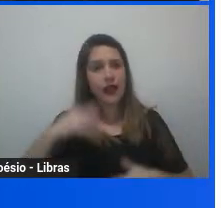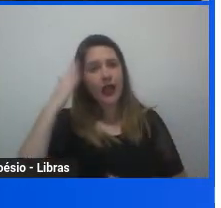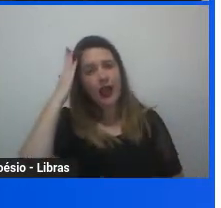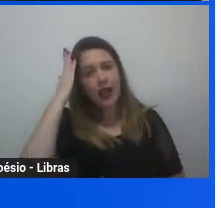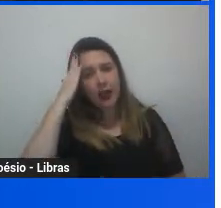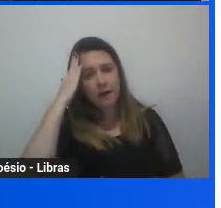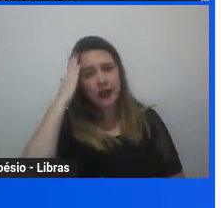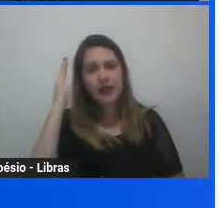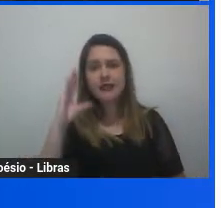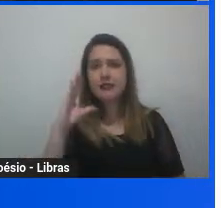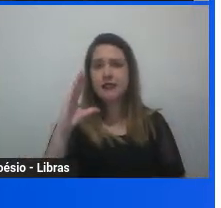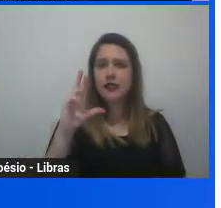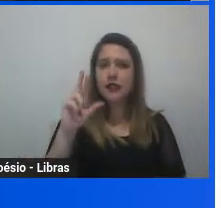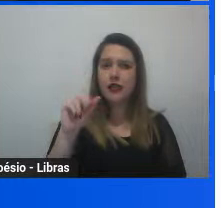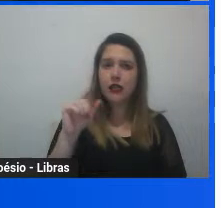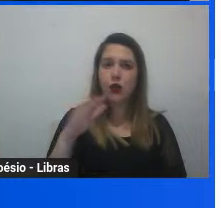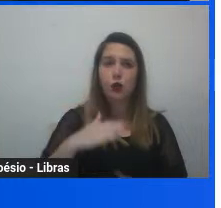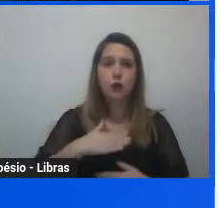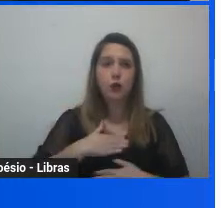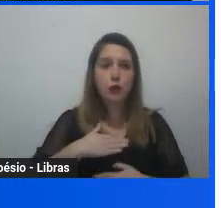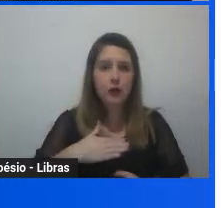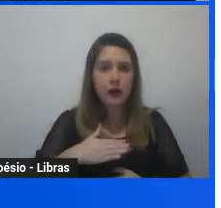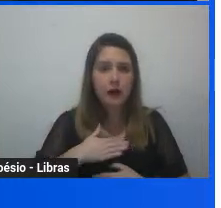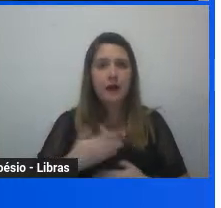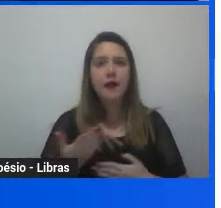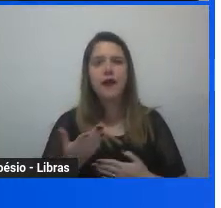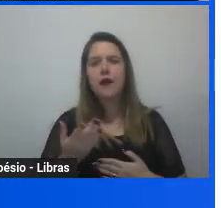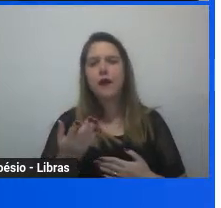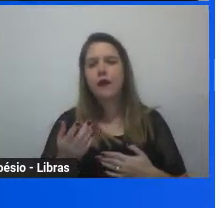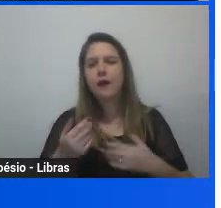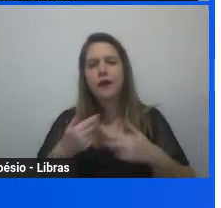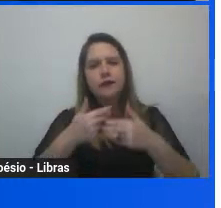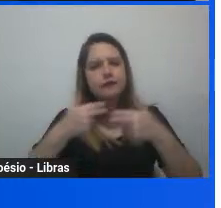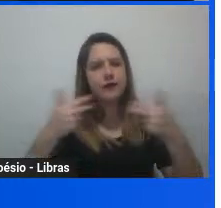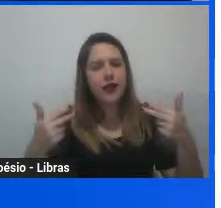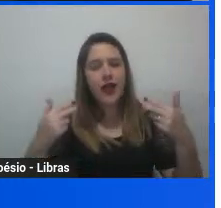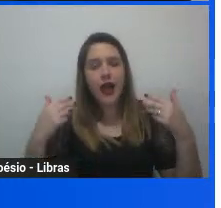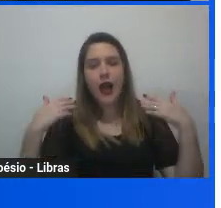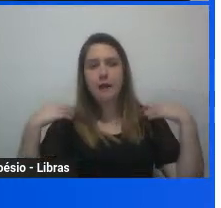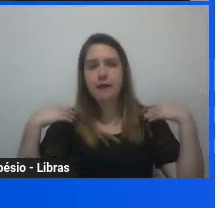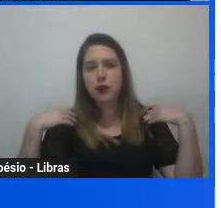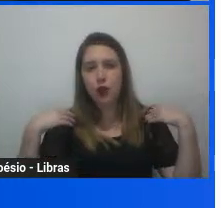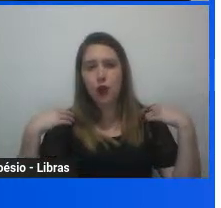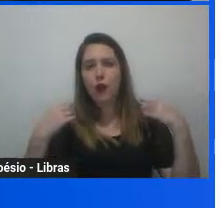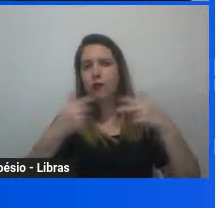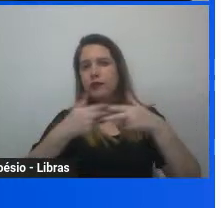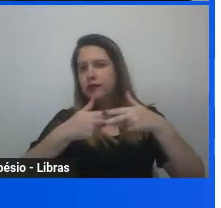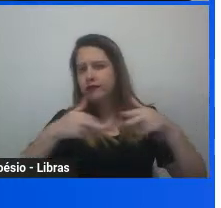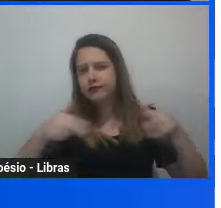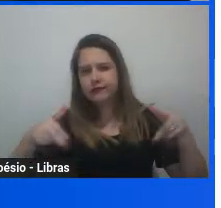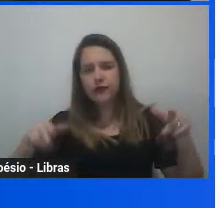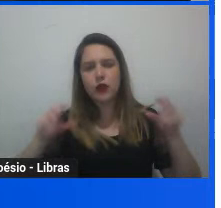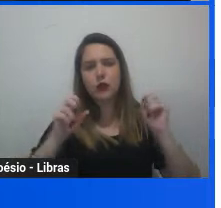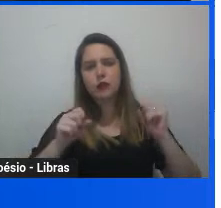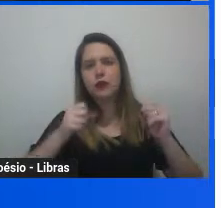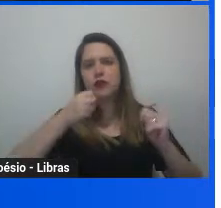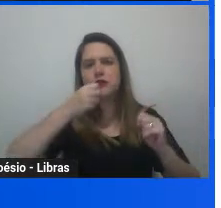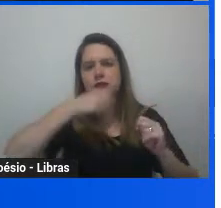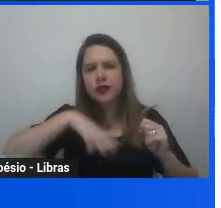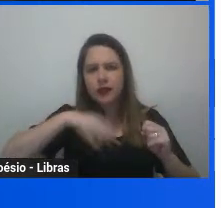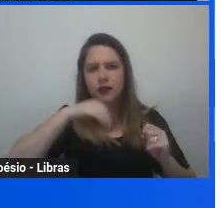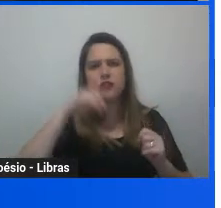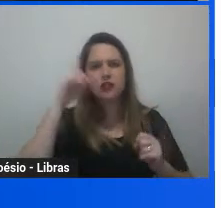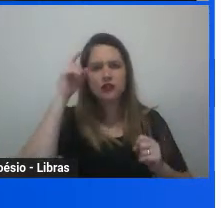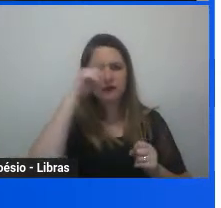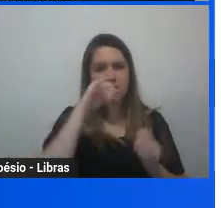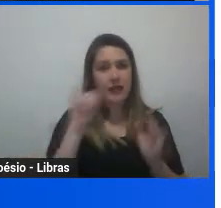dos pulmões, após um trauma, abdômen. O sangramento pode ser difícil identificar, mas